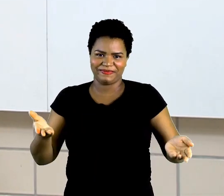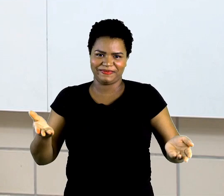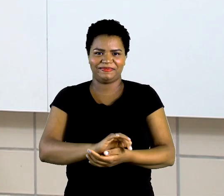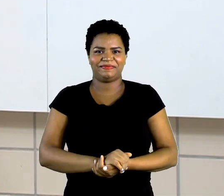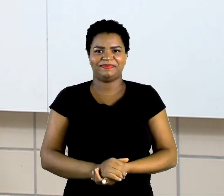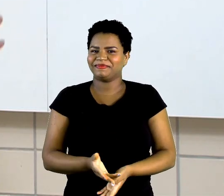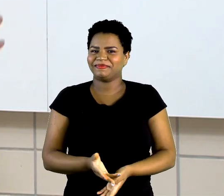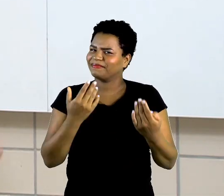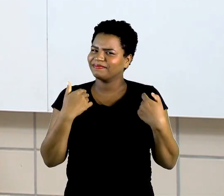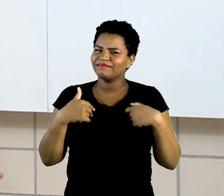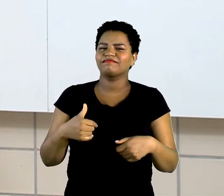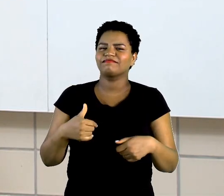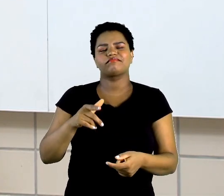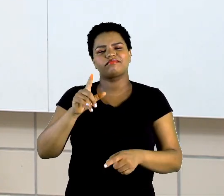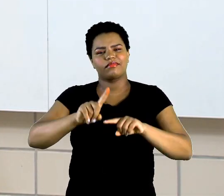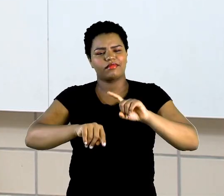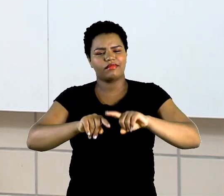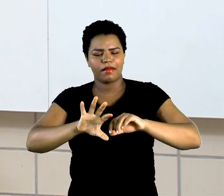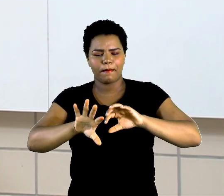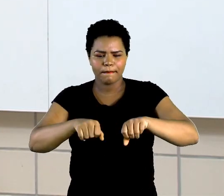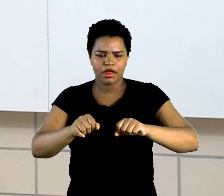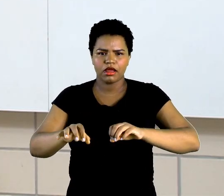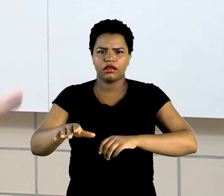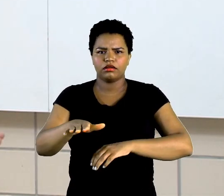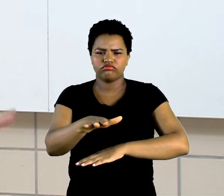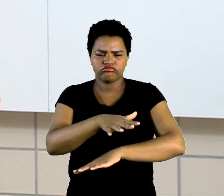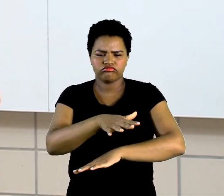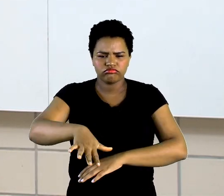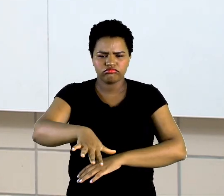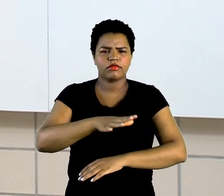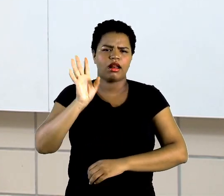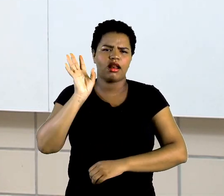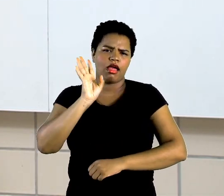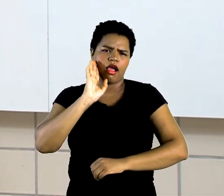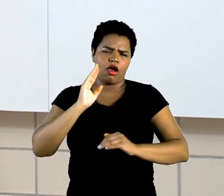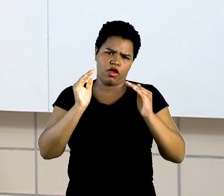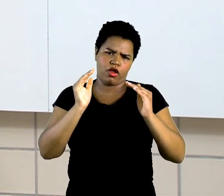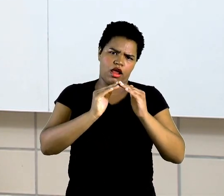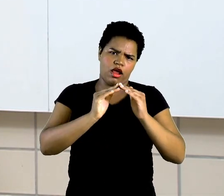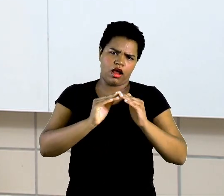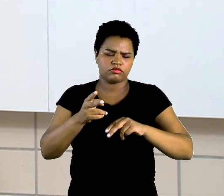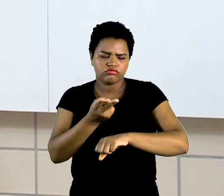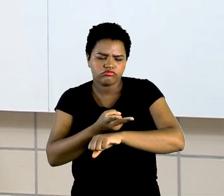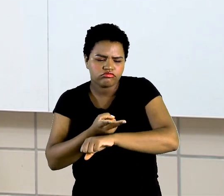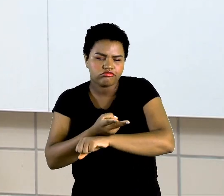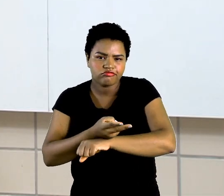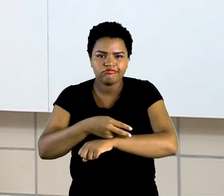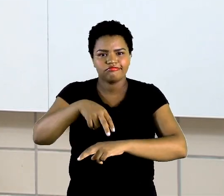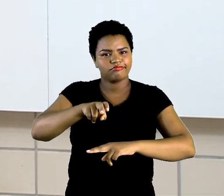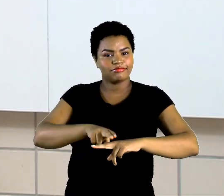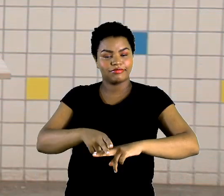vamos lá, pegue o seu material, procure um espaço bem legal na sua casa e vamos aprender.